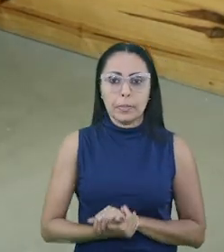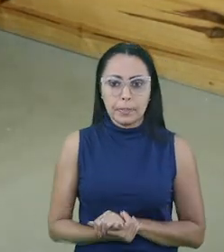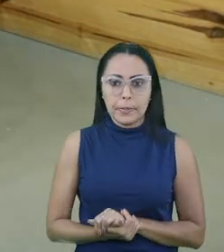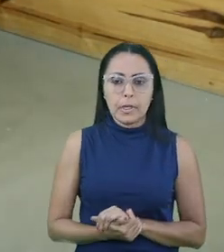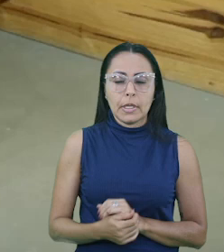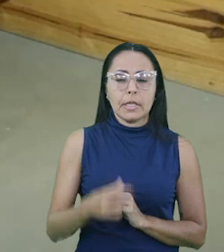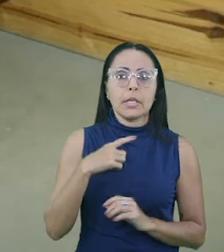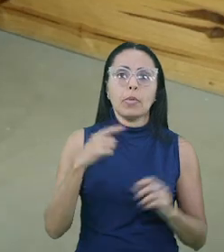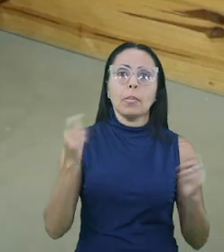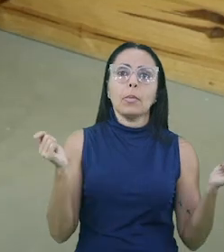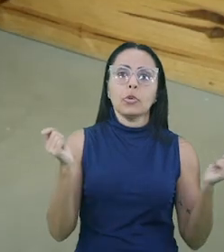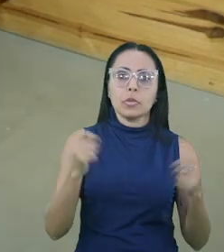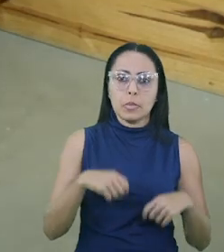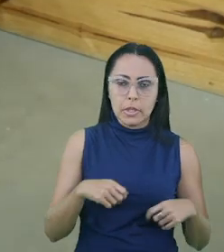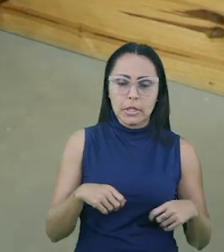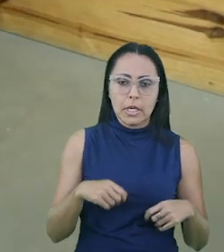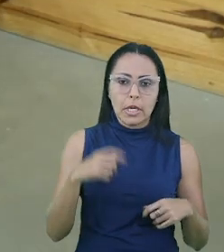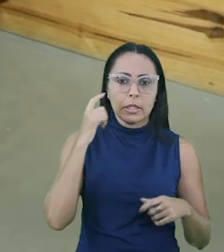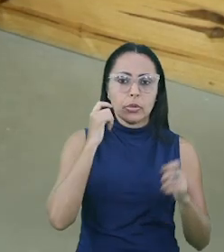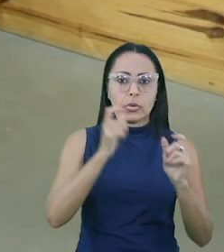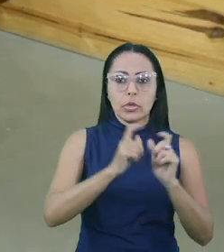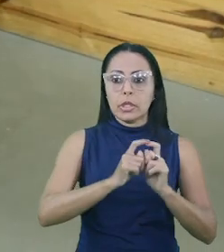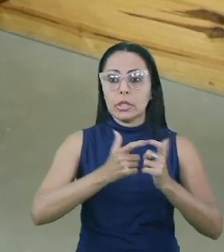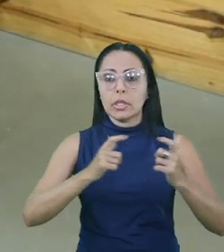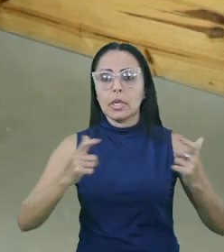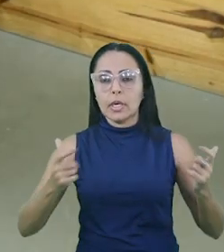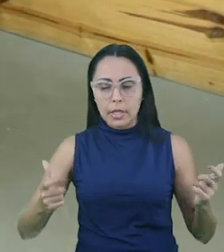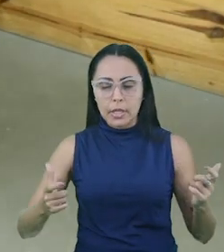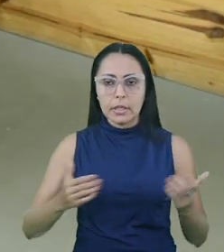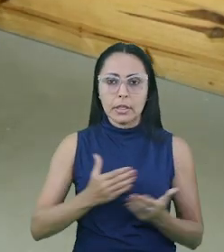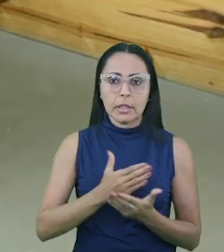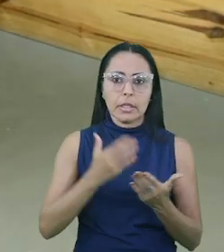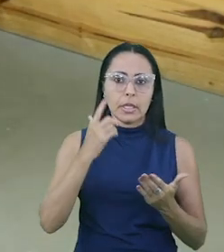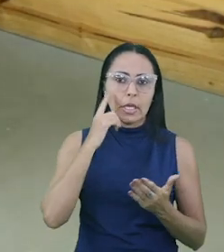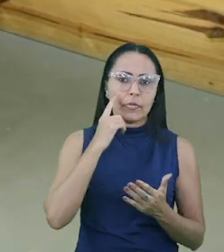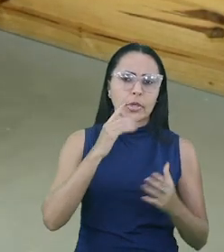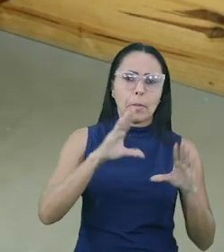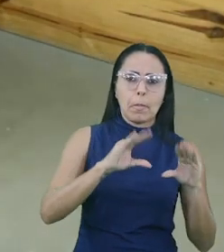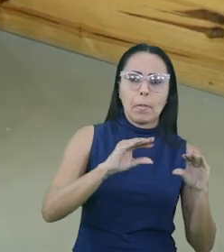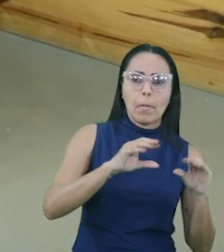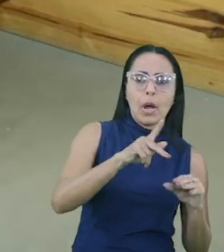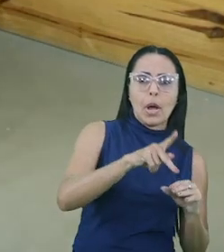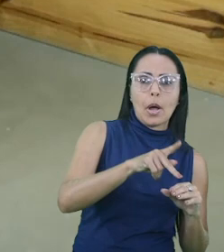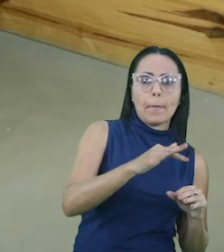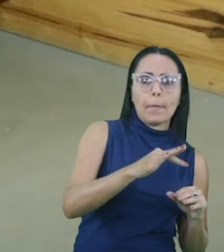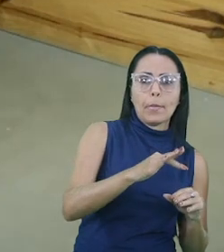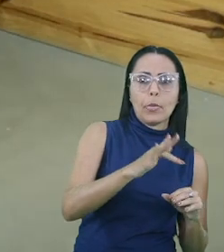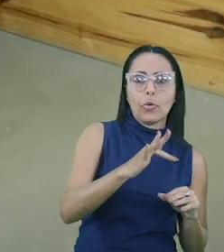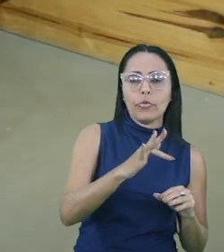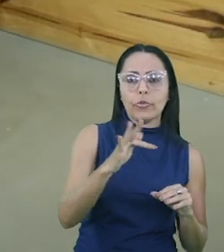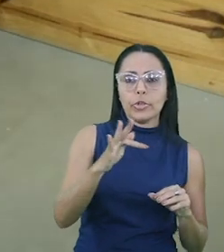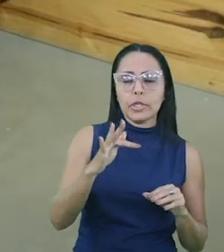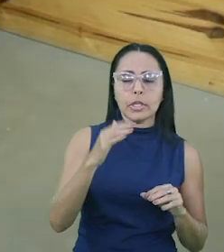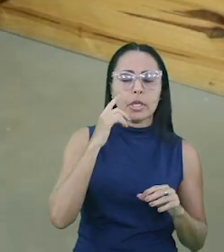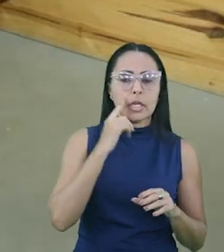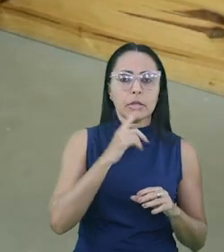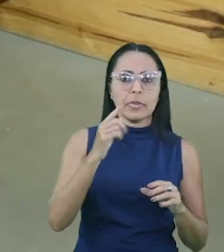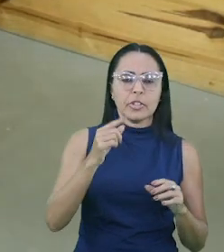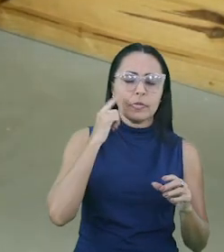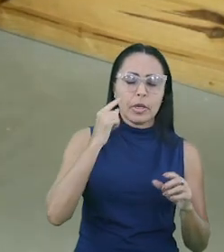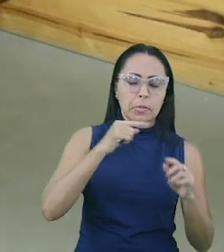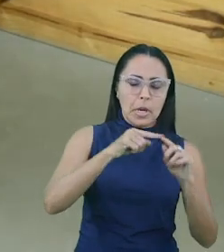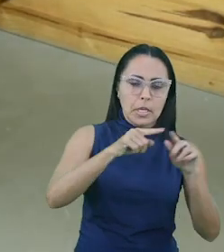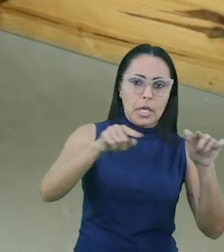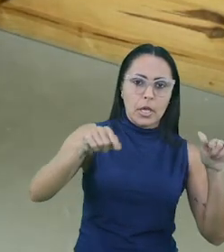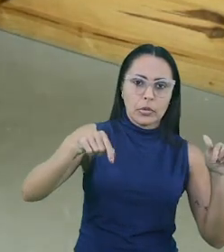uma possibilidade grande de efeitos, que é um efeito puff, que é aquele efeito mais redondinho, tem o efeito